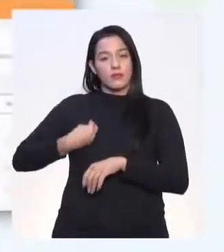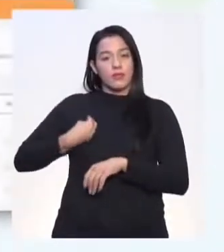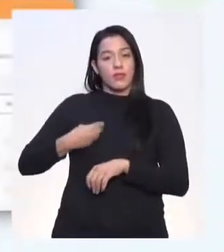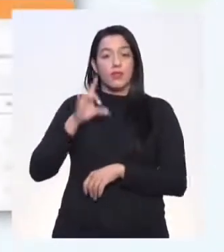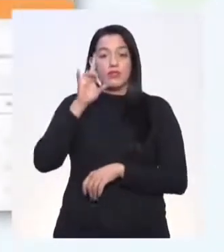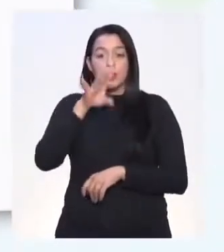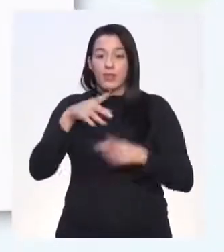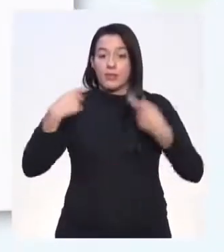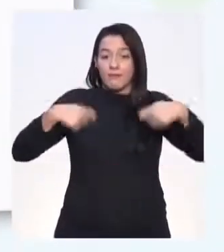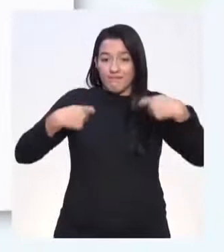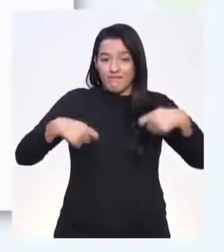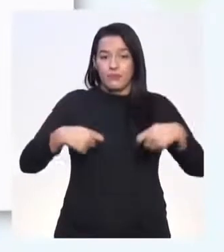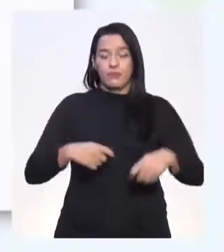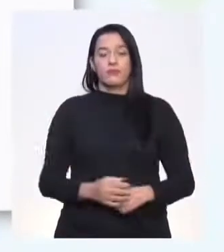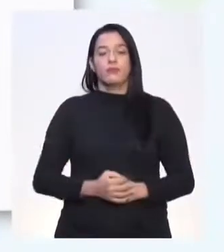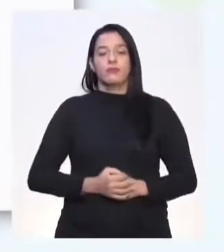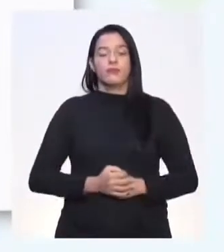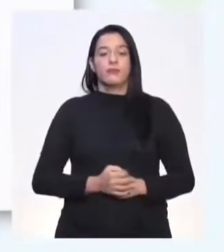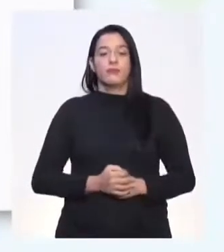quando necessário.